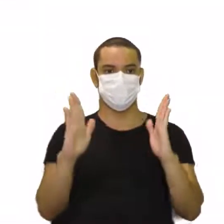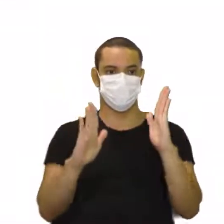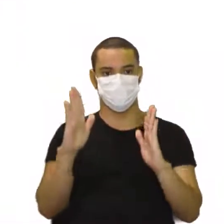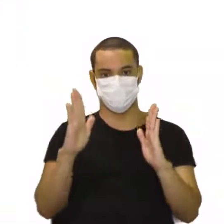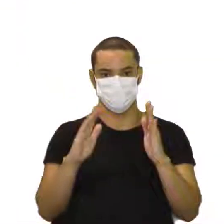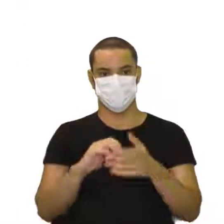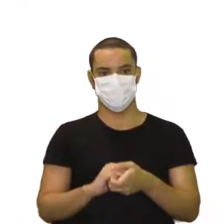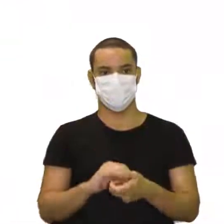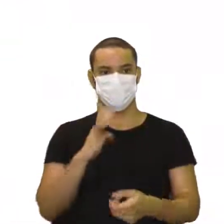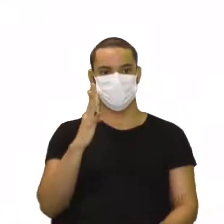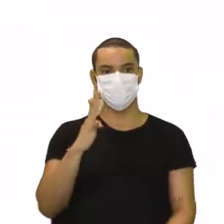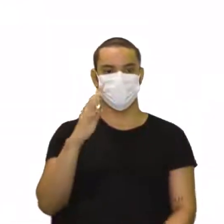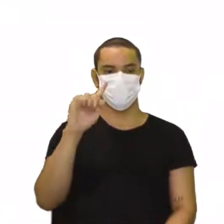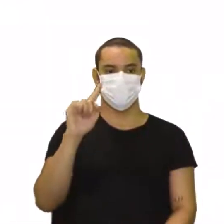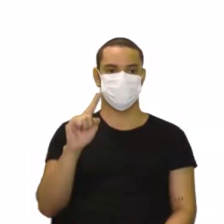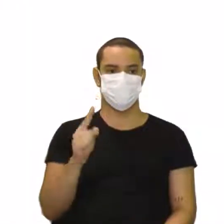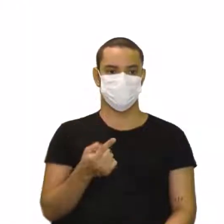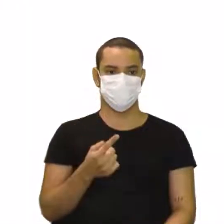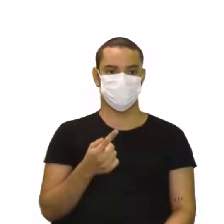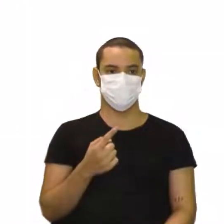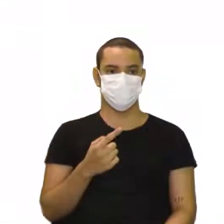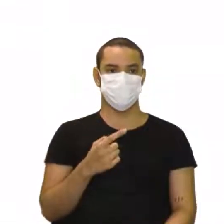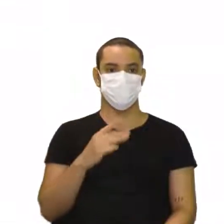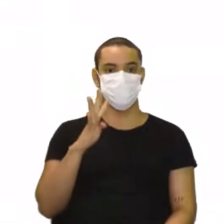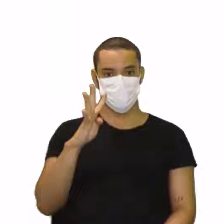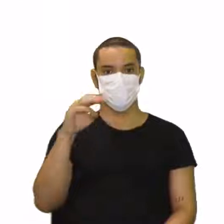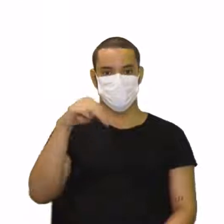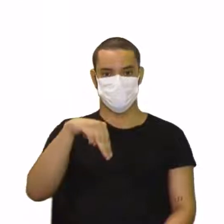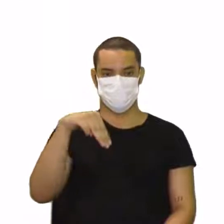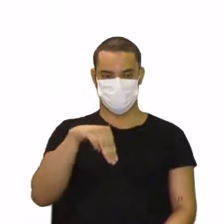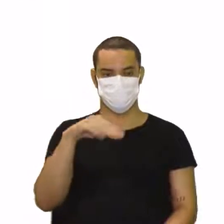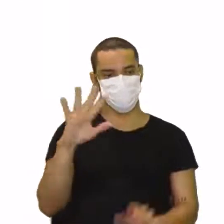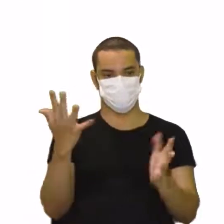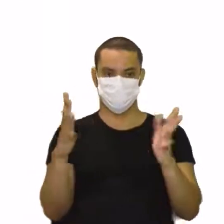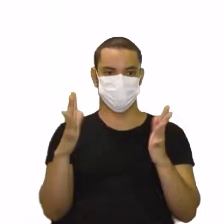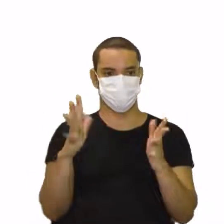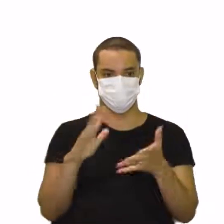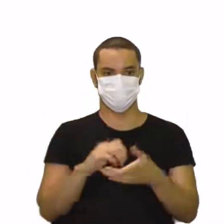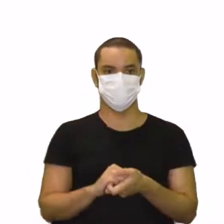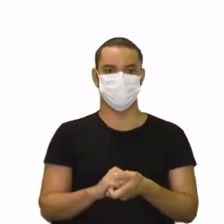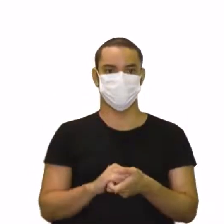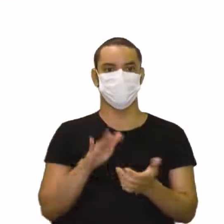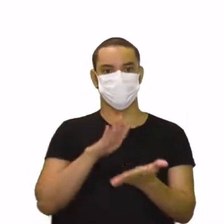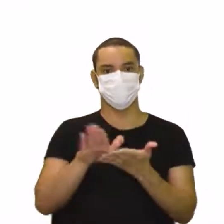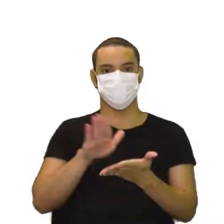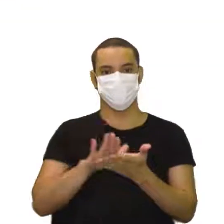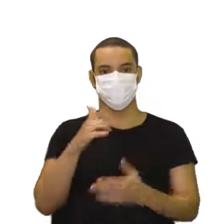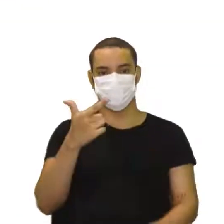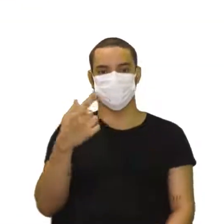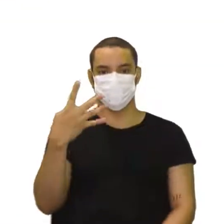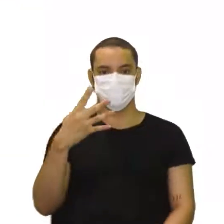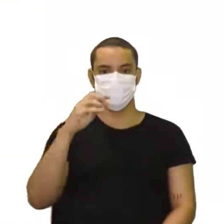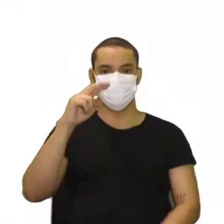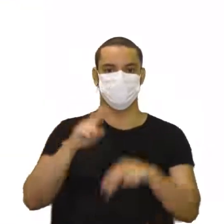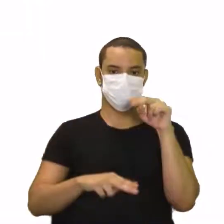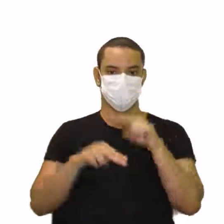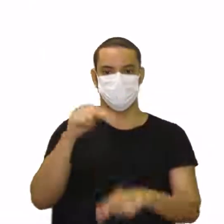de 4 minutos, né? Publicado em 24 de junho